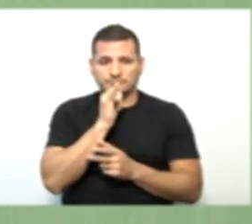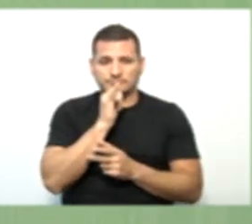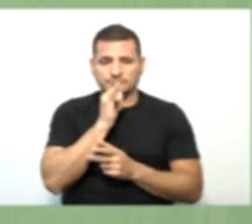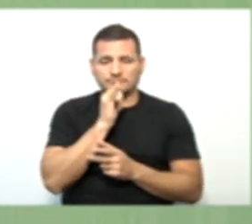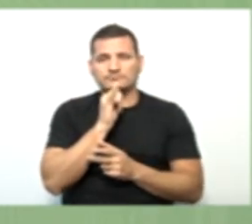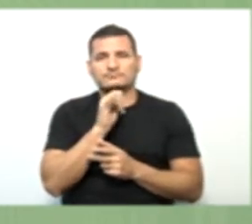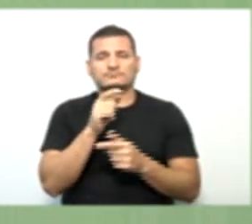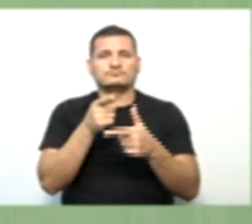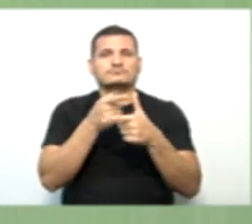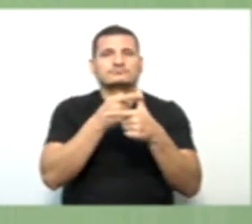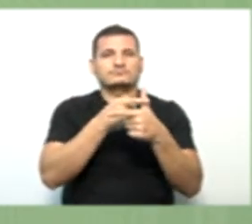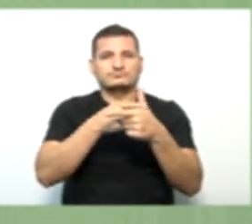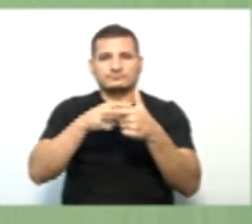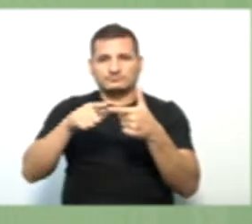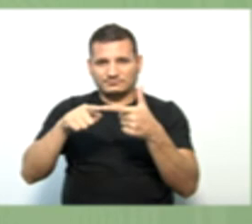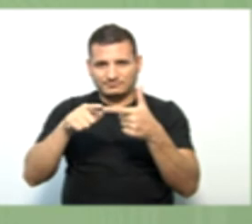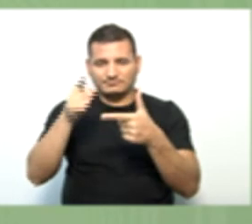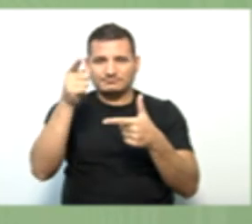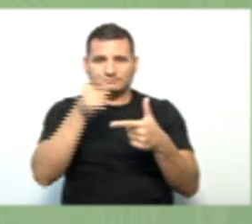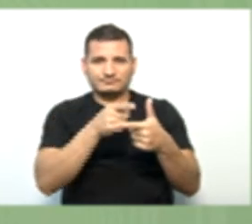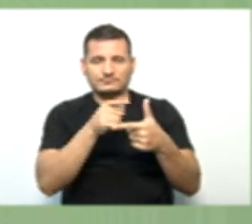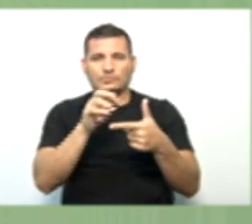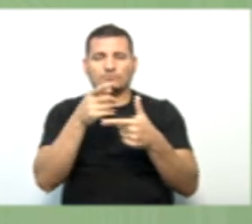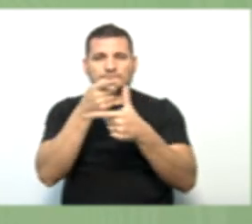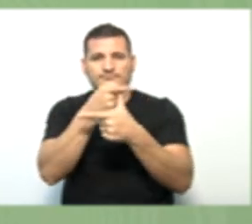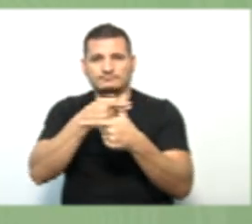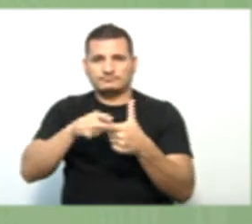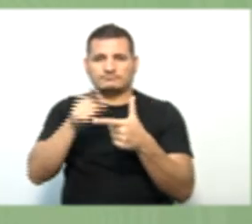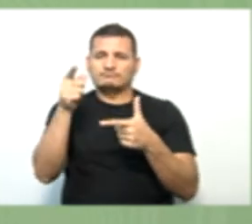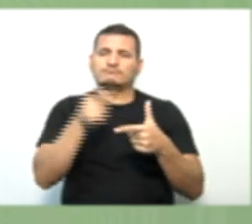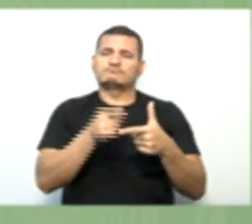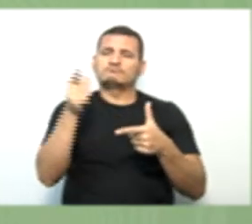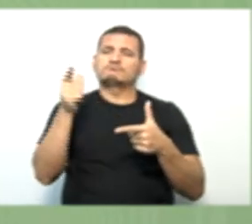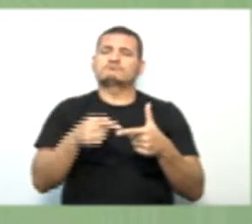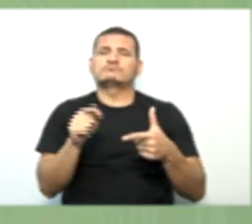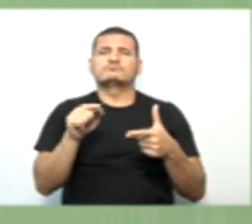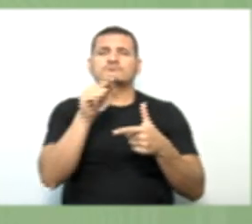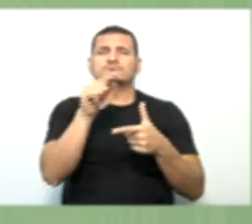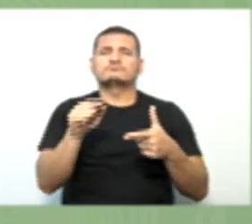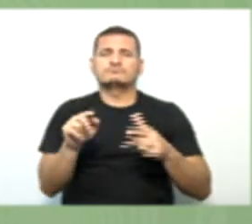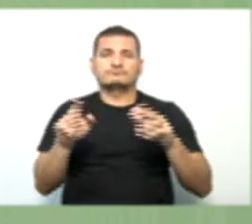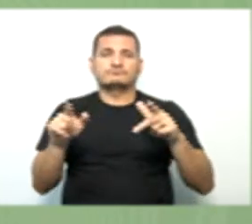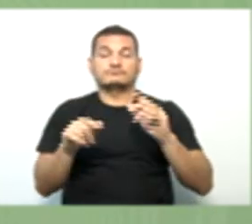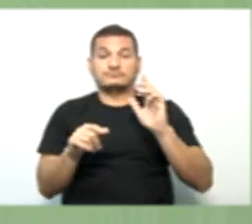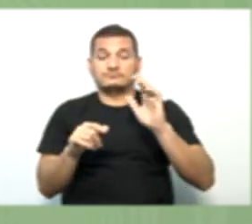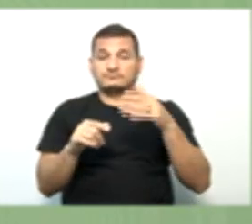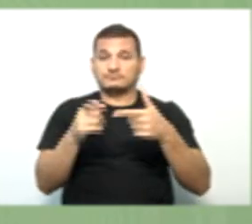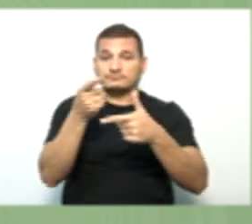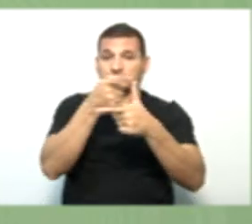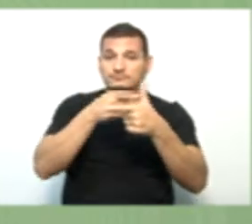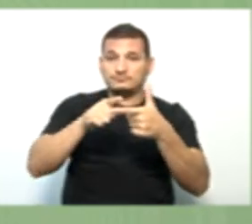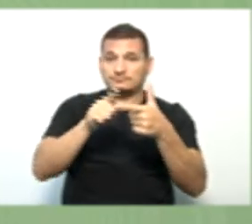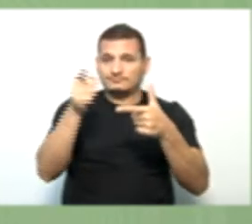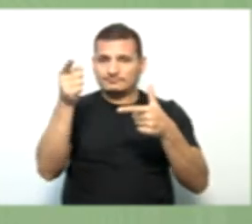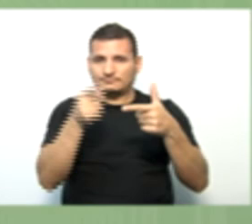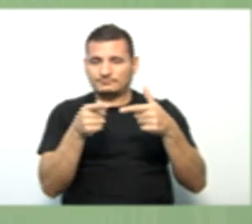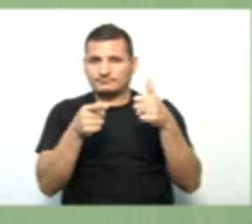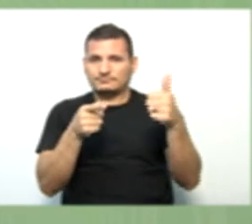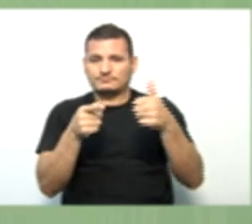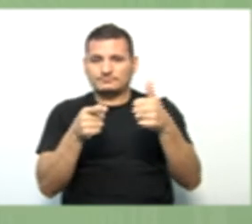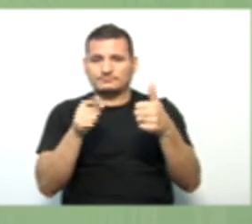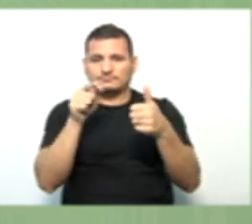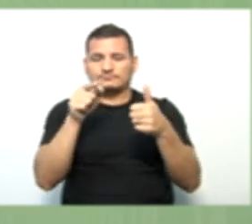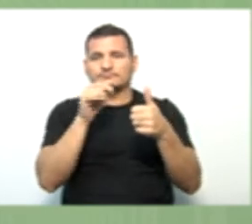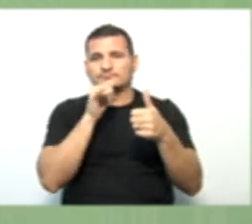divisão com 2 barras? A diferença dessas duas divisões é que uma delas, a primeira, por exemplo, se eu